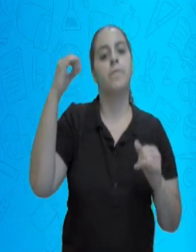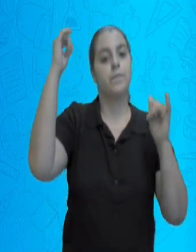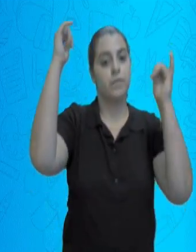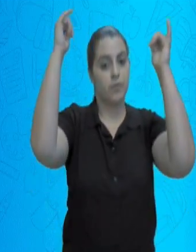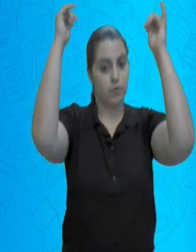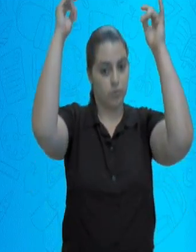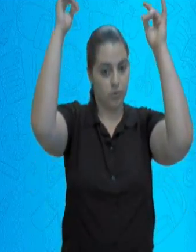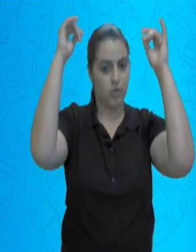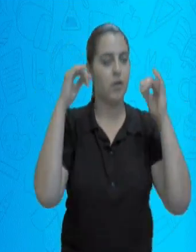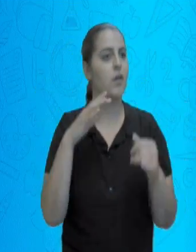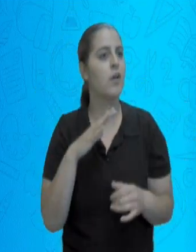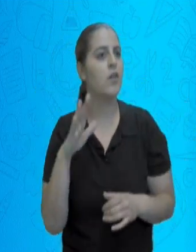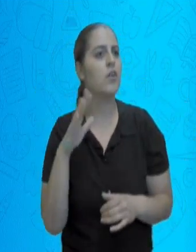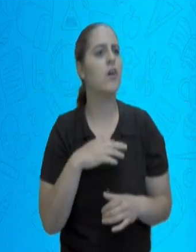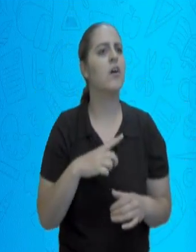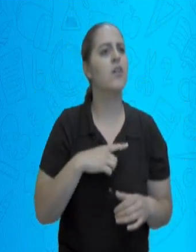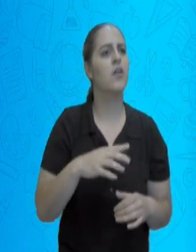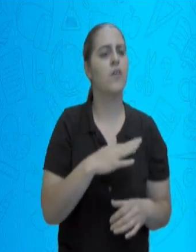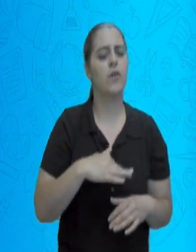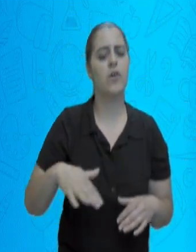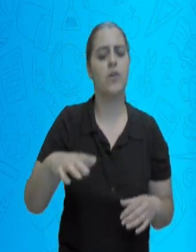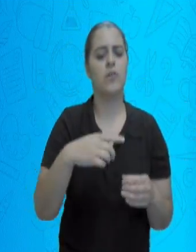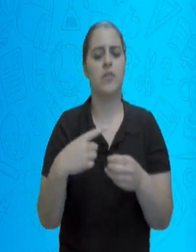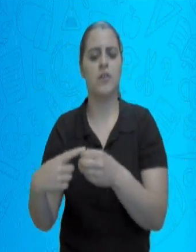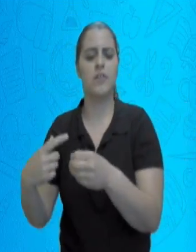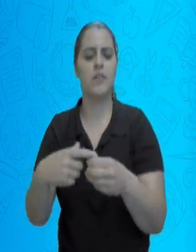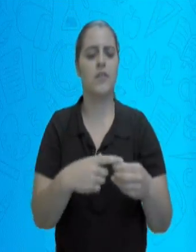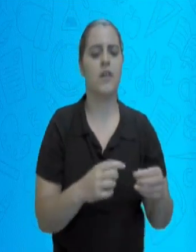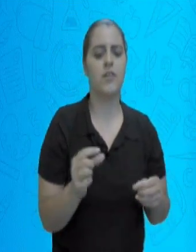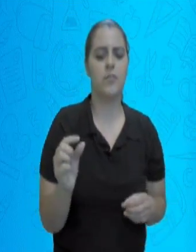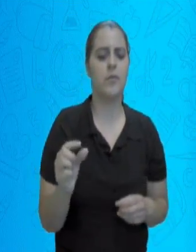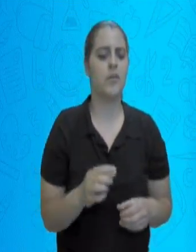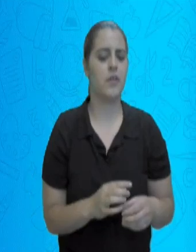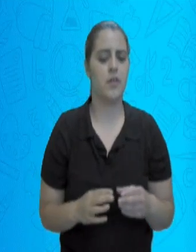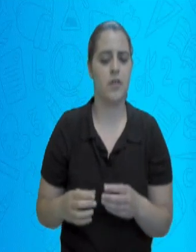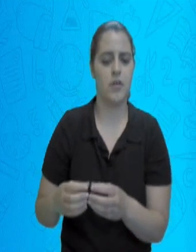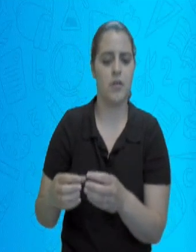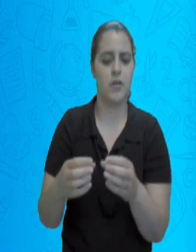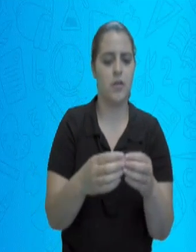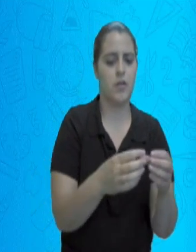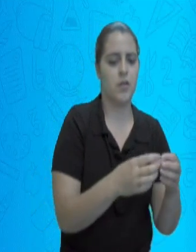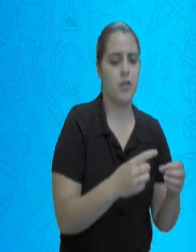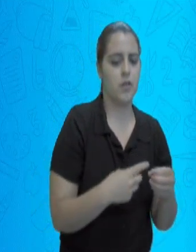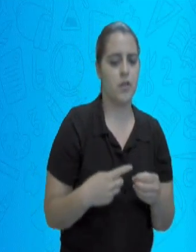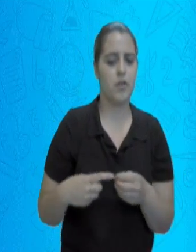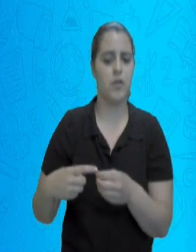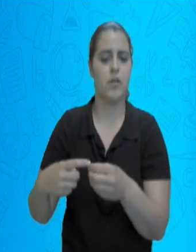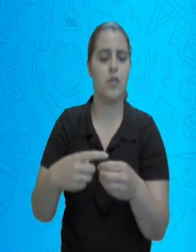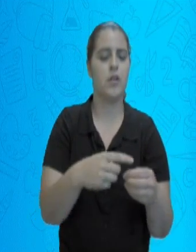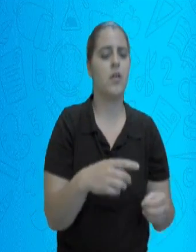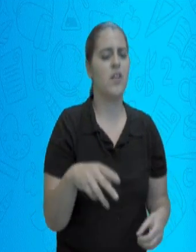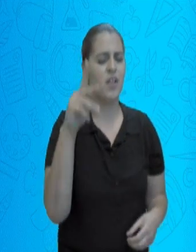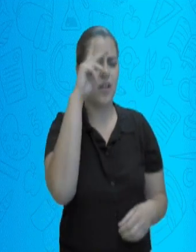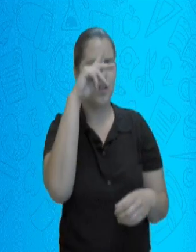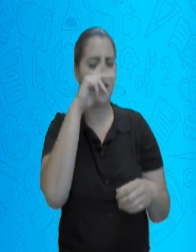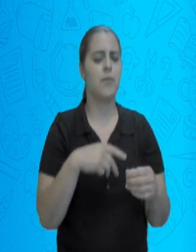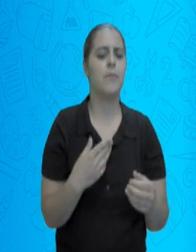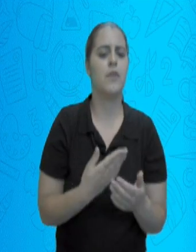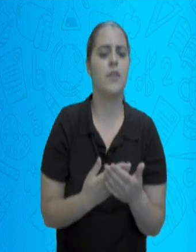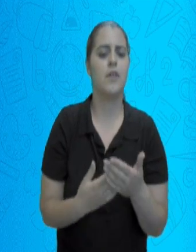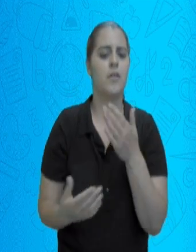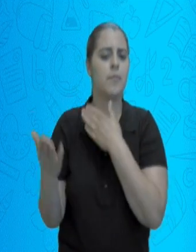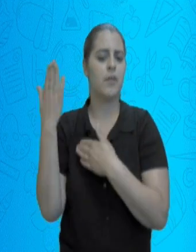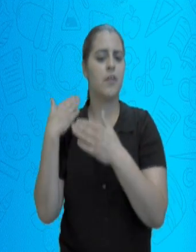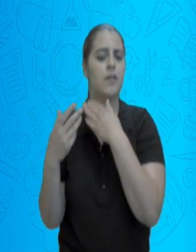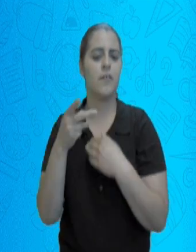também pode conter outras cidades menores ao seu redor. Olha só, vamos observar. Relembrando alguma aula passada, a gente